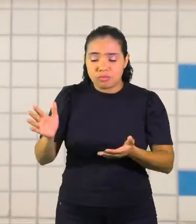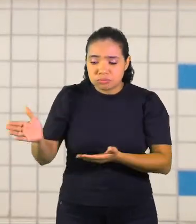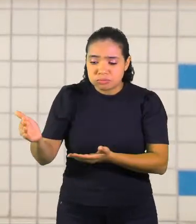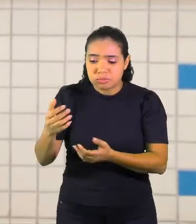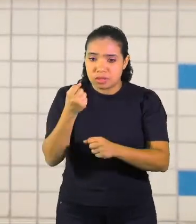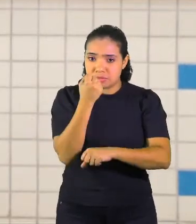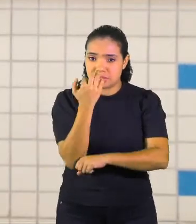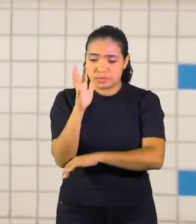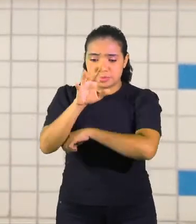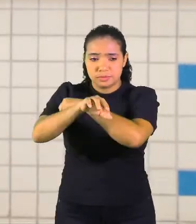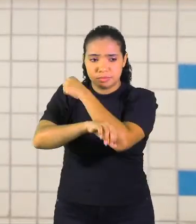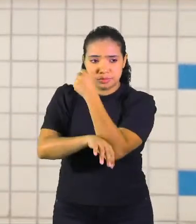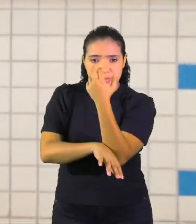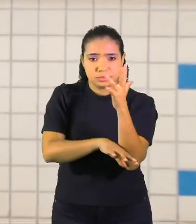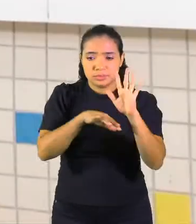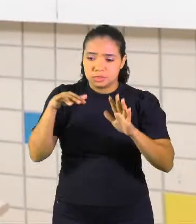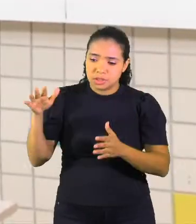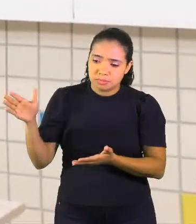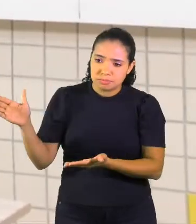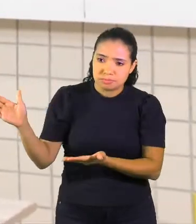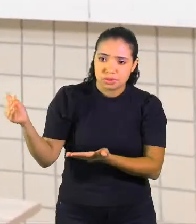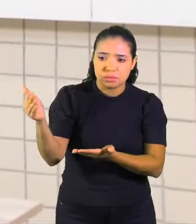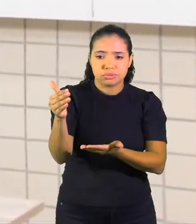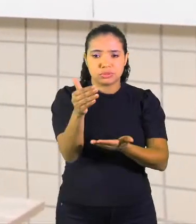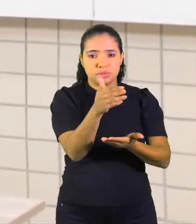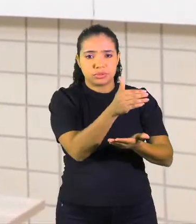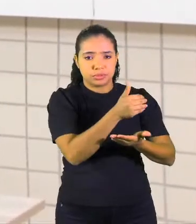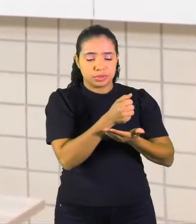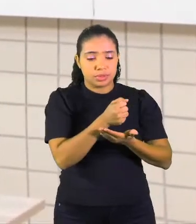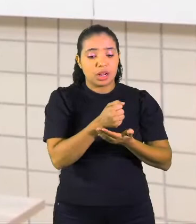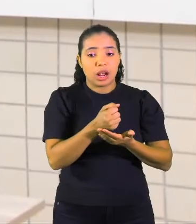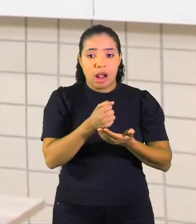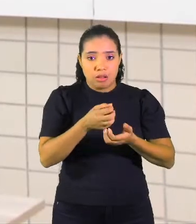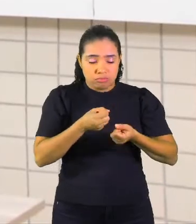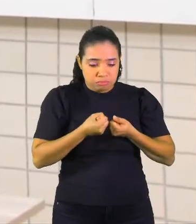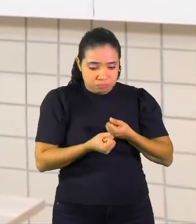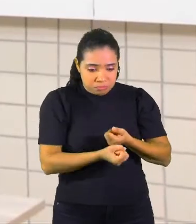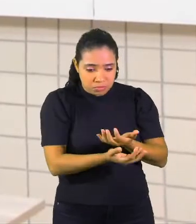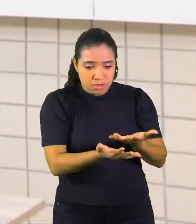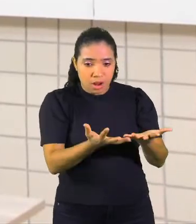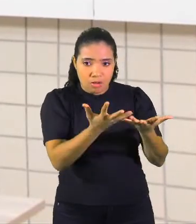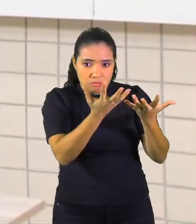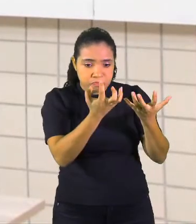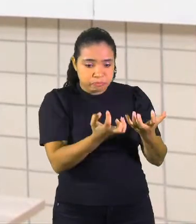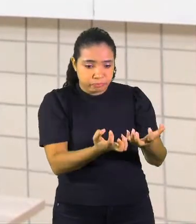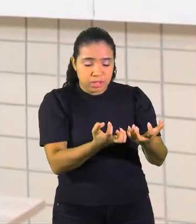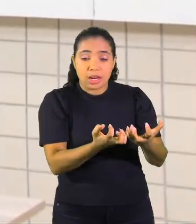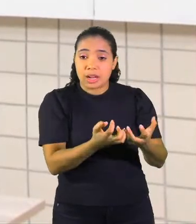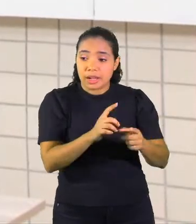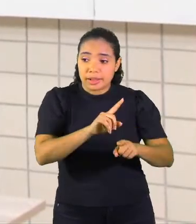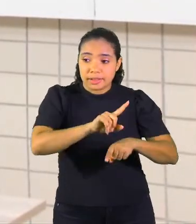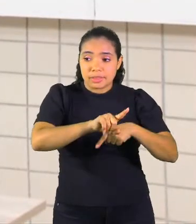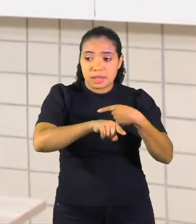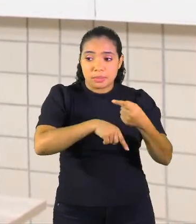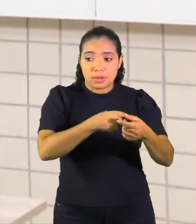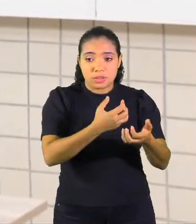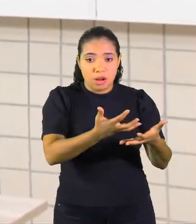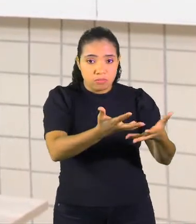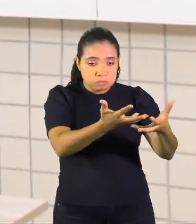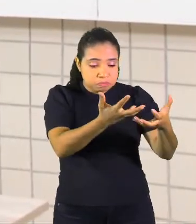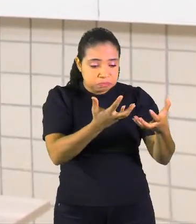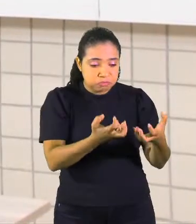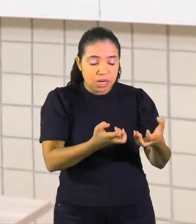ele foi exposto para secagem. Após a secagem, ele passa por um processo